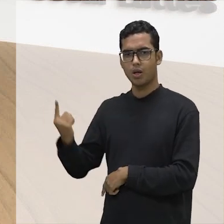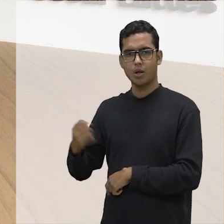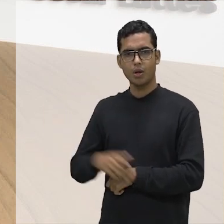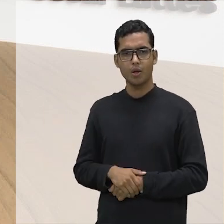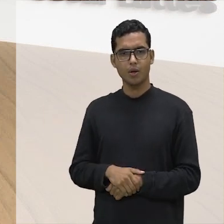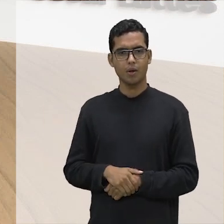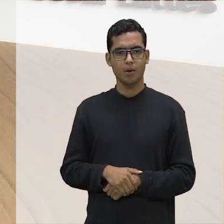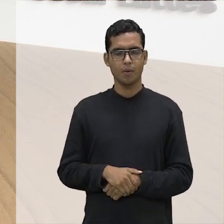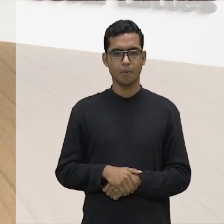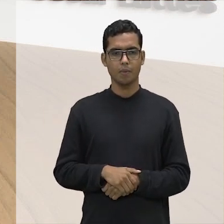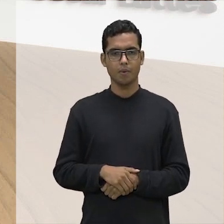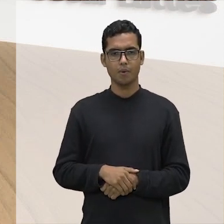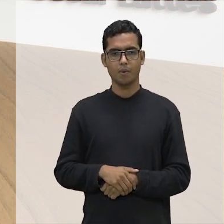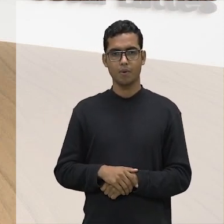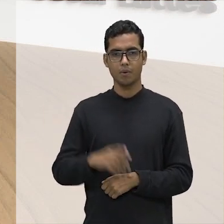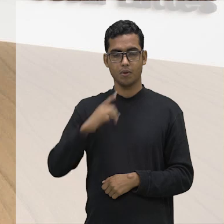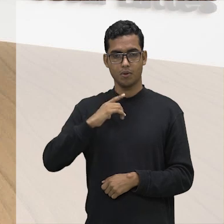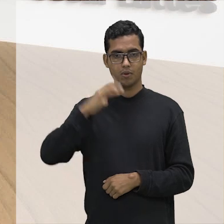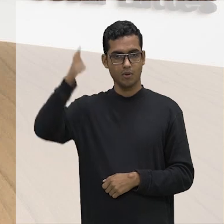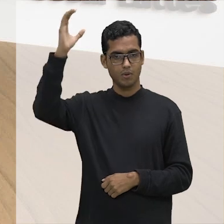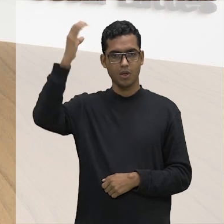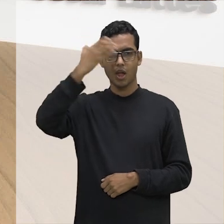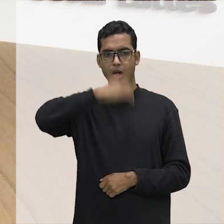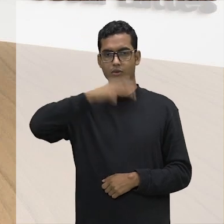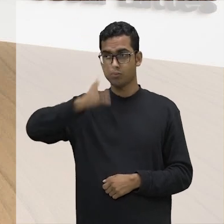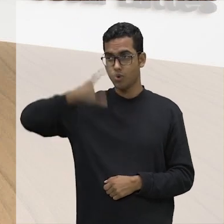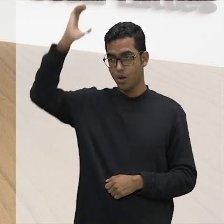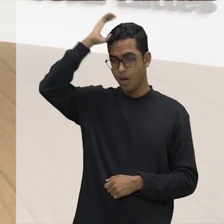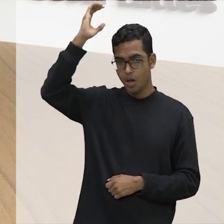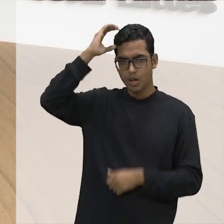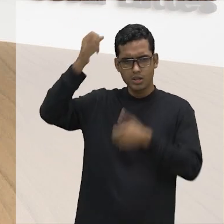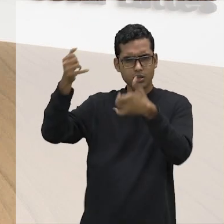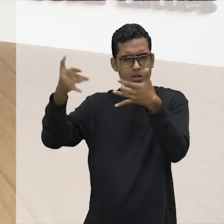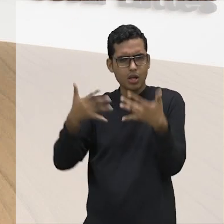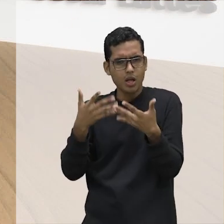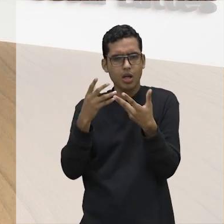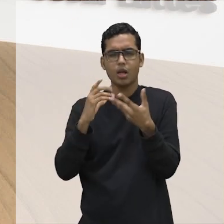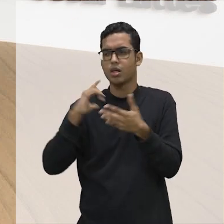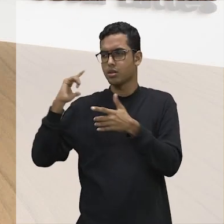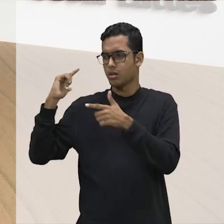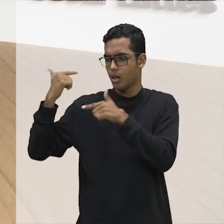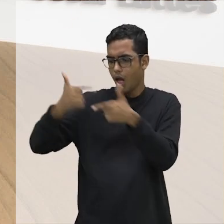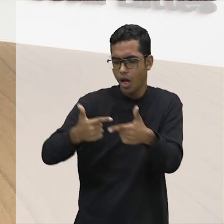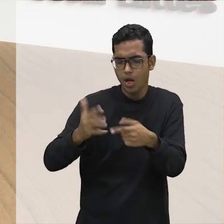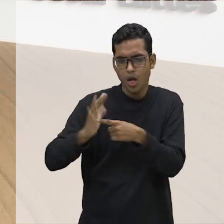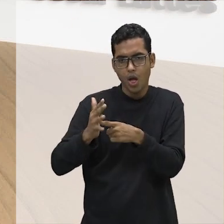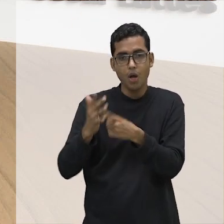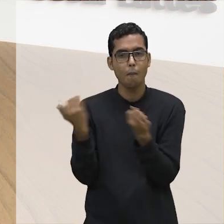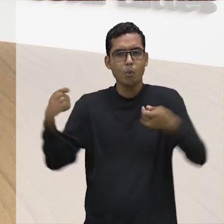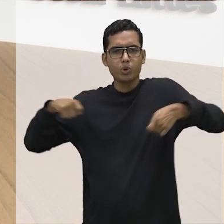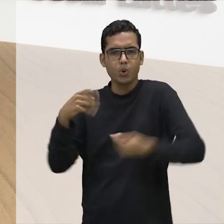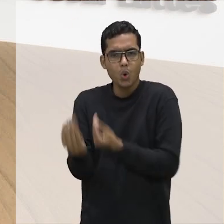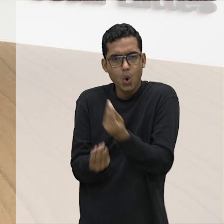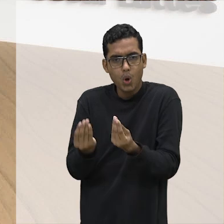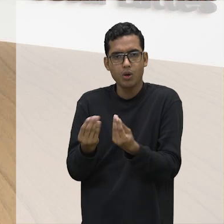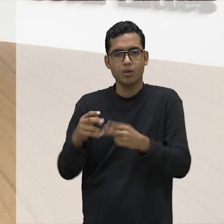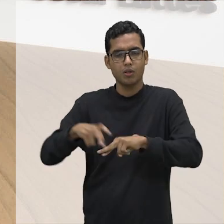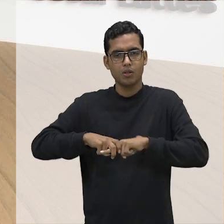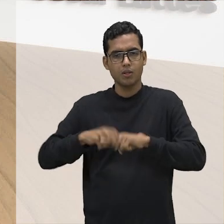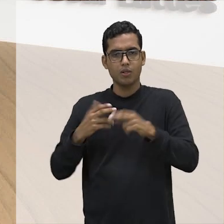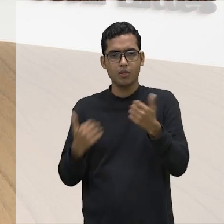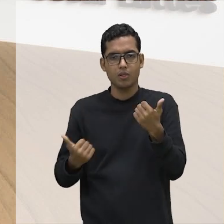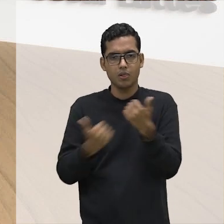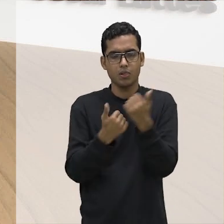da mecânica newtoniana, da mecânica clássica, ele diz que só foi possível porque ele estava apoiado nos ombros